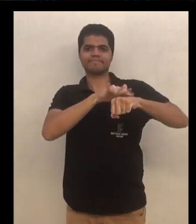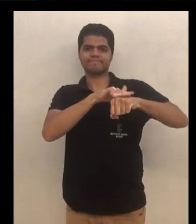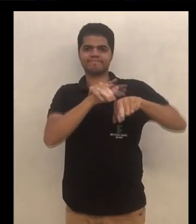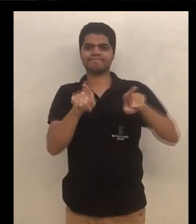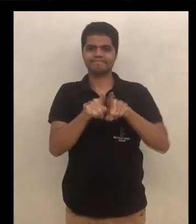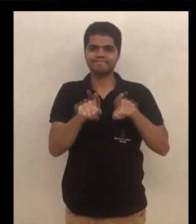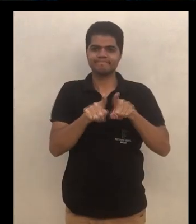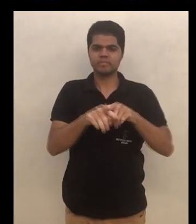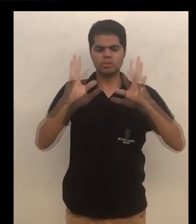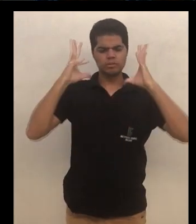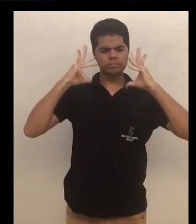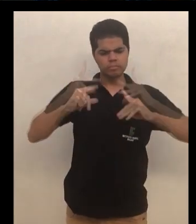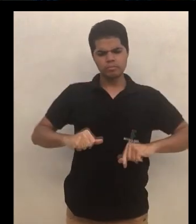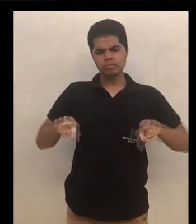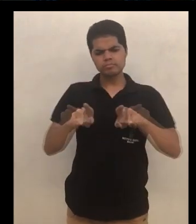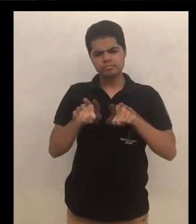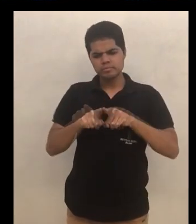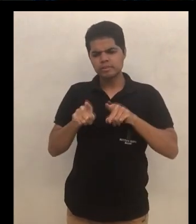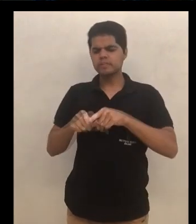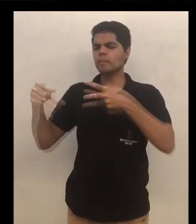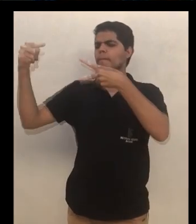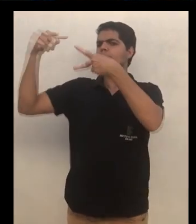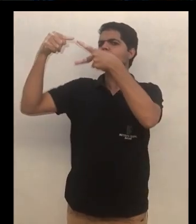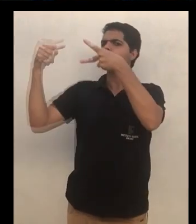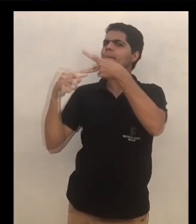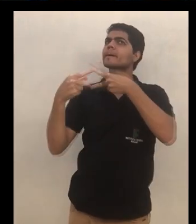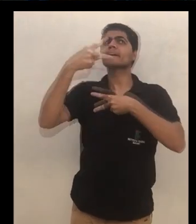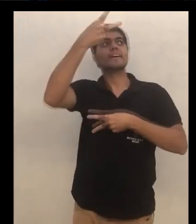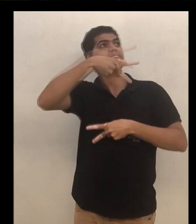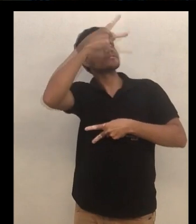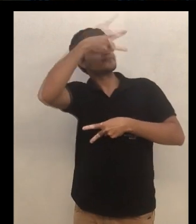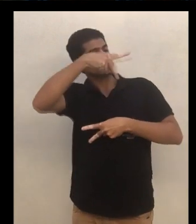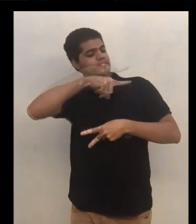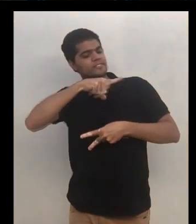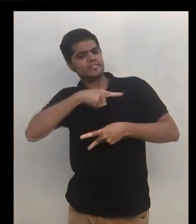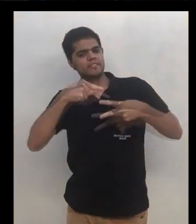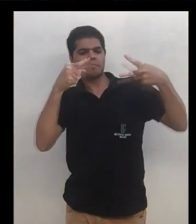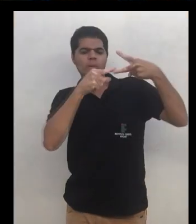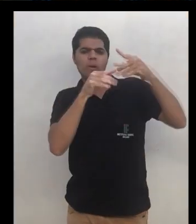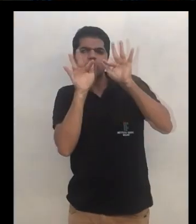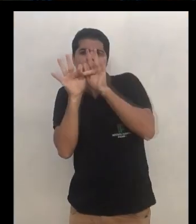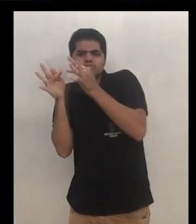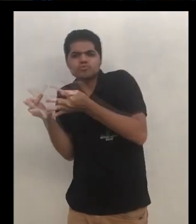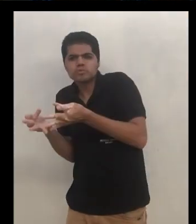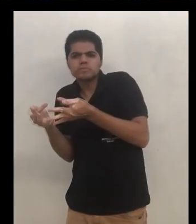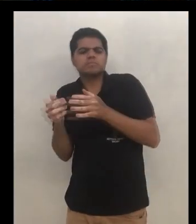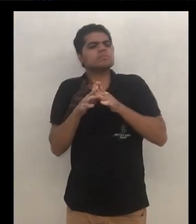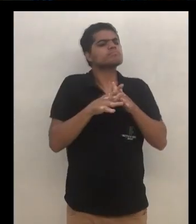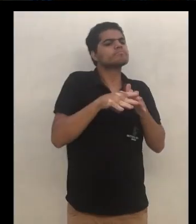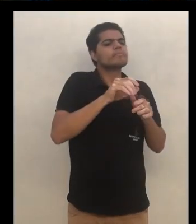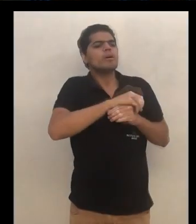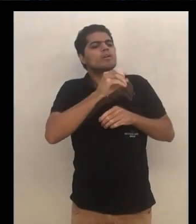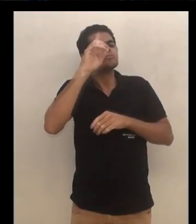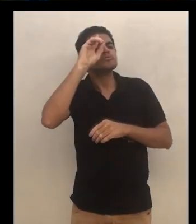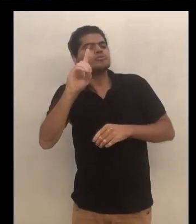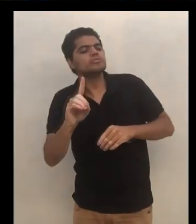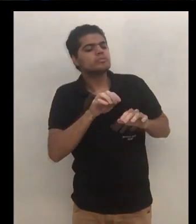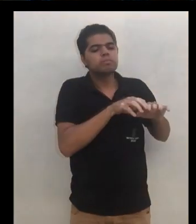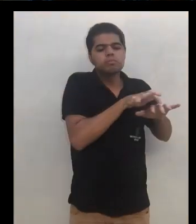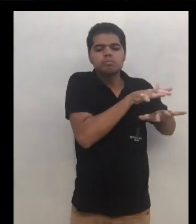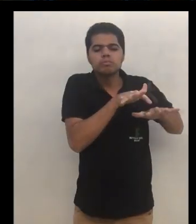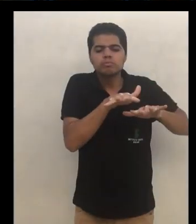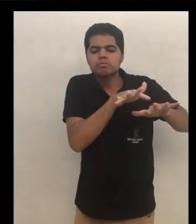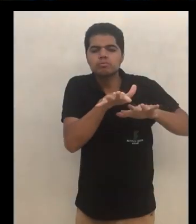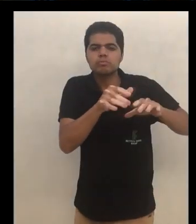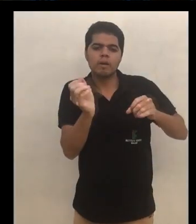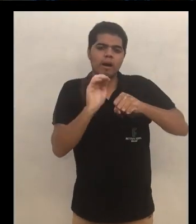higiênicas funcionais. Aqui embaixo tem uma instalação simples, mas que funciona, que o animal vai para o pasto e à noitinha ele volta para dentro